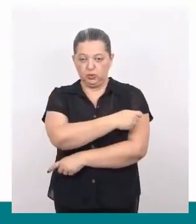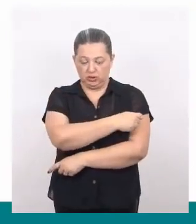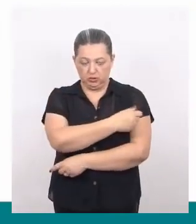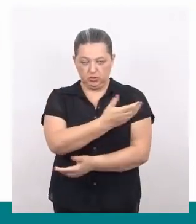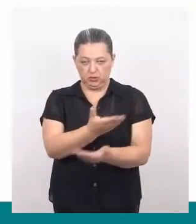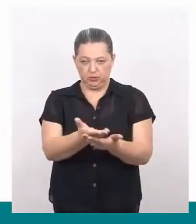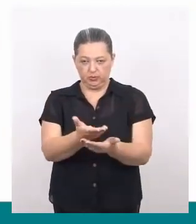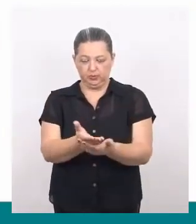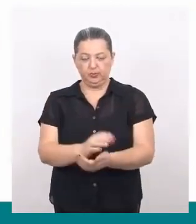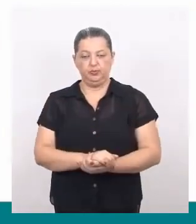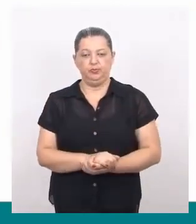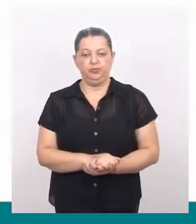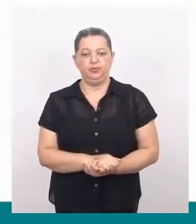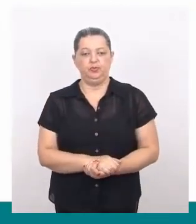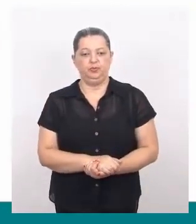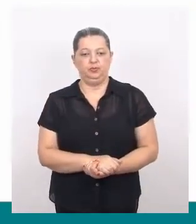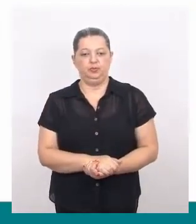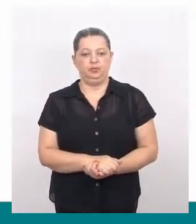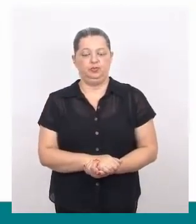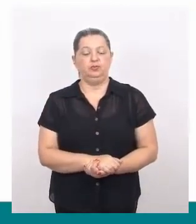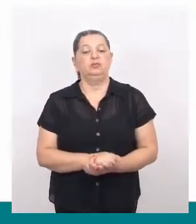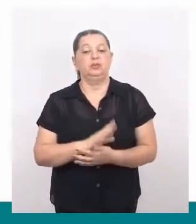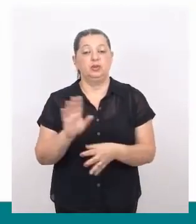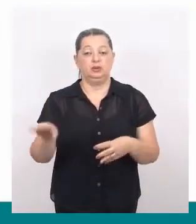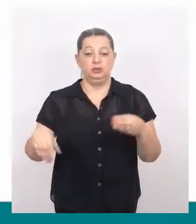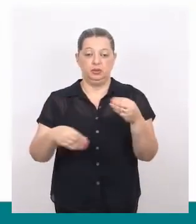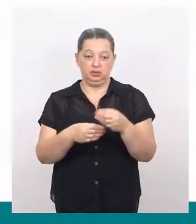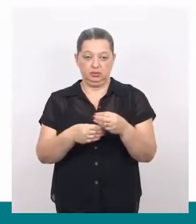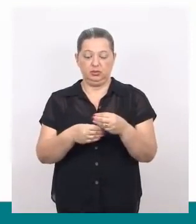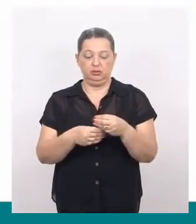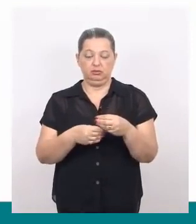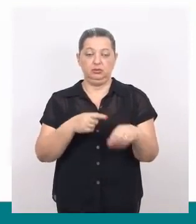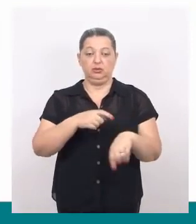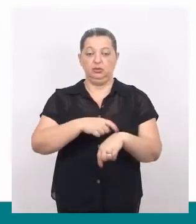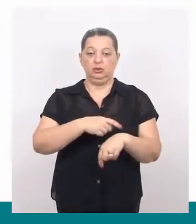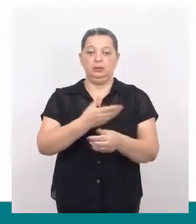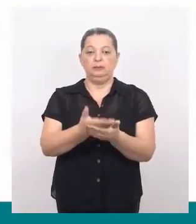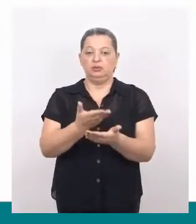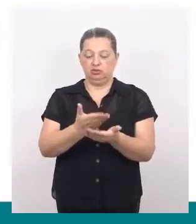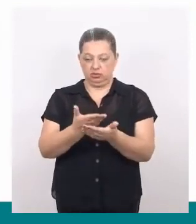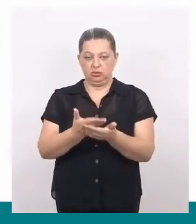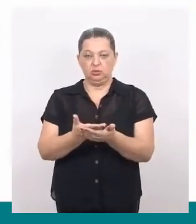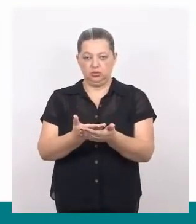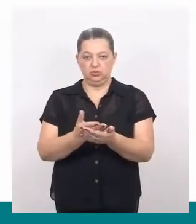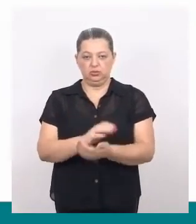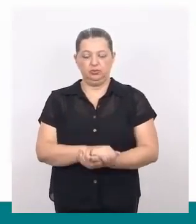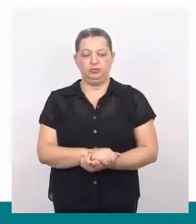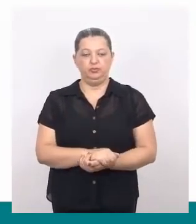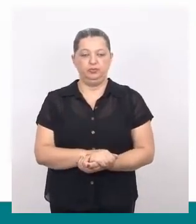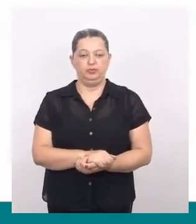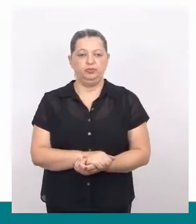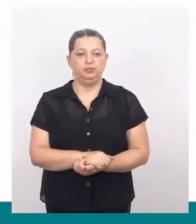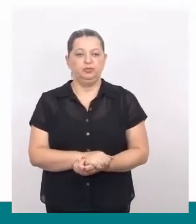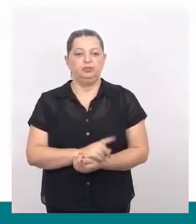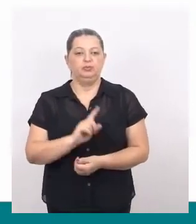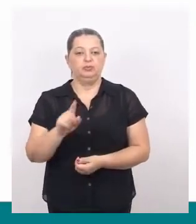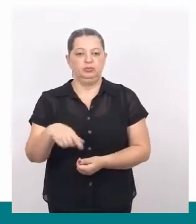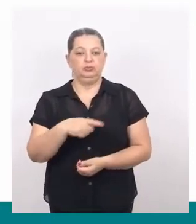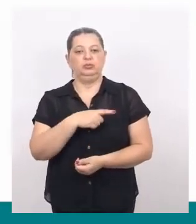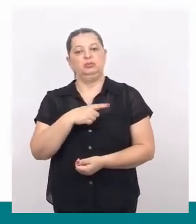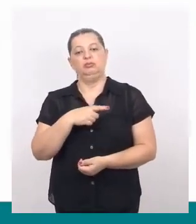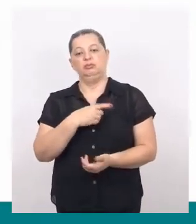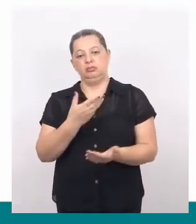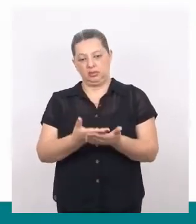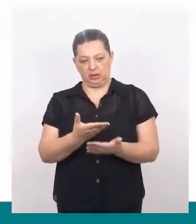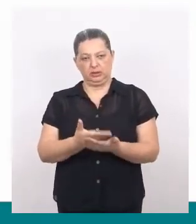porque no momento da atribuição, vocês vão atribuir o professor pensando no tempo de estudo que ele ganhará, e aí ele deixará de ter alguma aula.